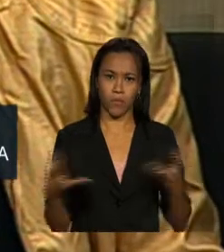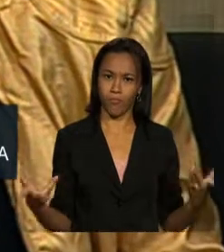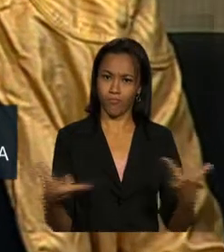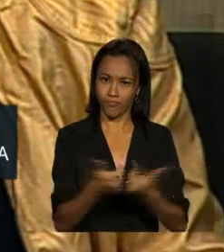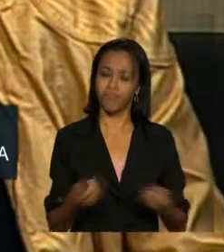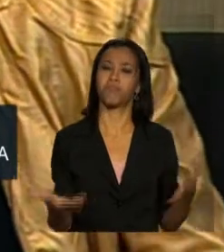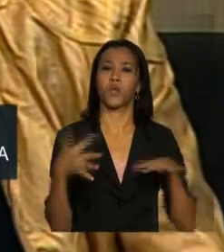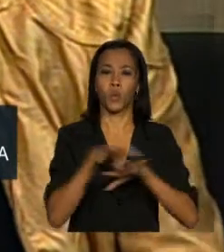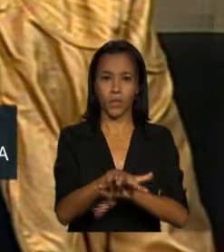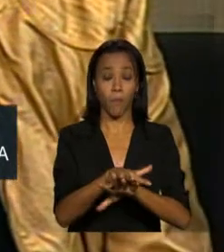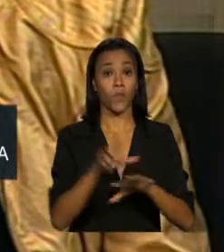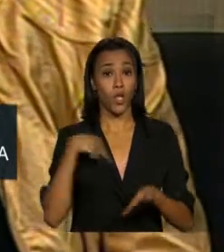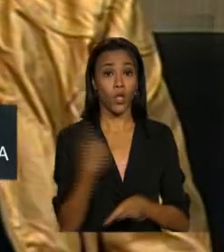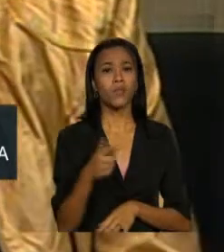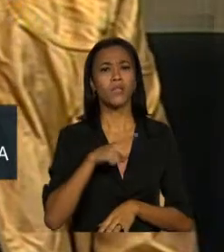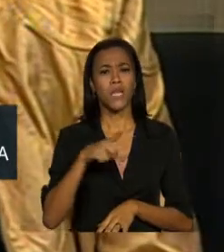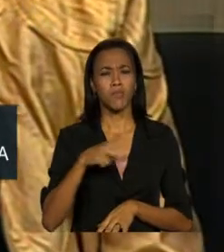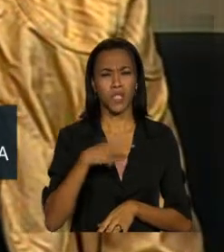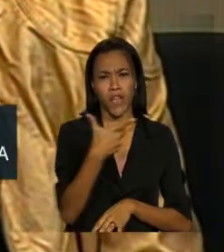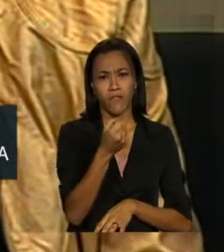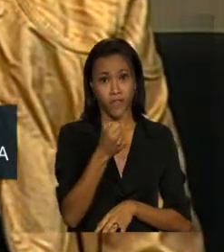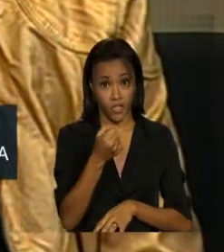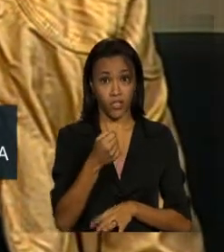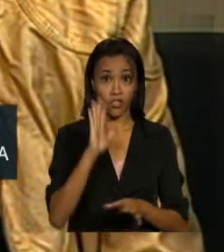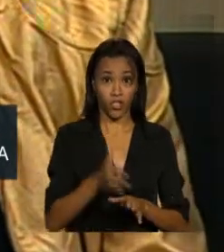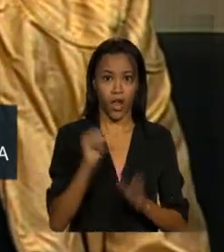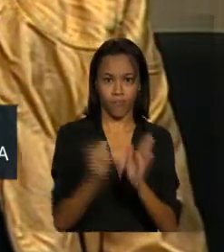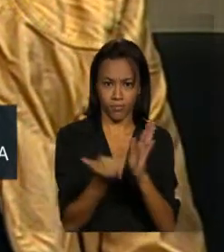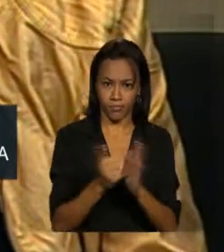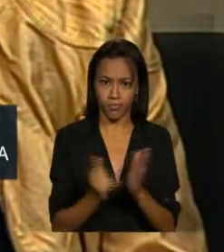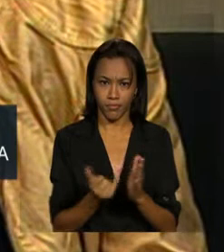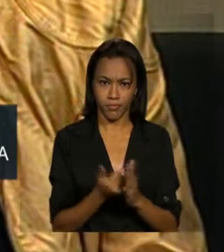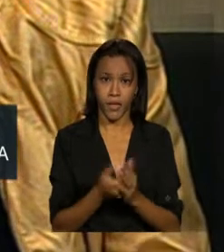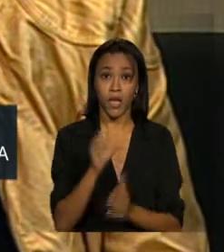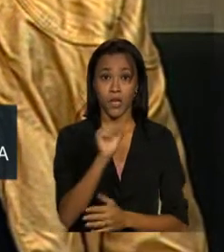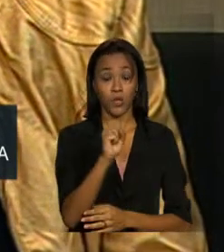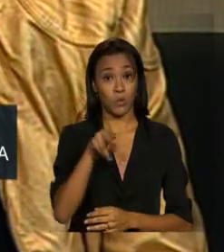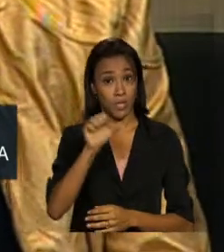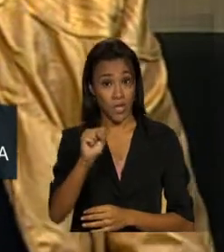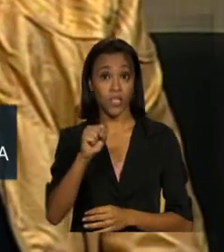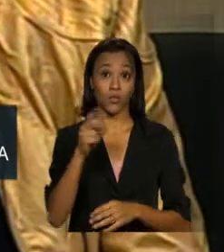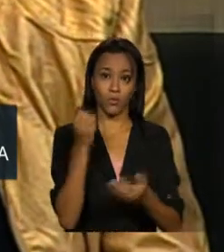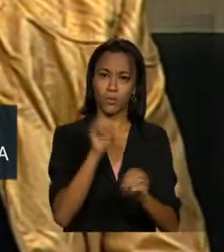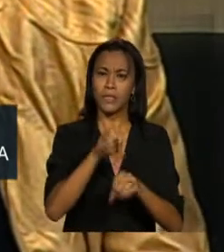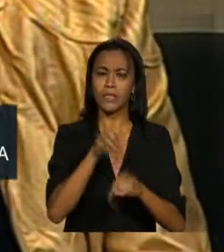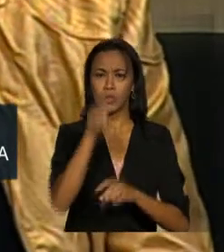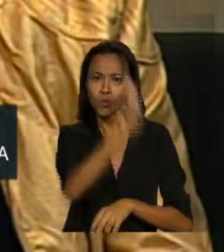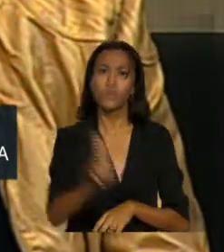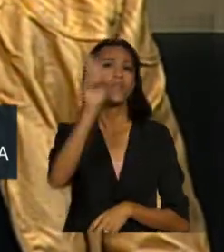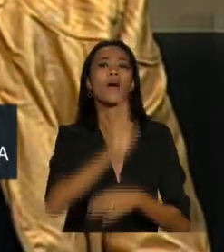nós temos hoje cerca de 20 matrículas registradas no Censo da Educação Superior, que é de